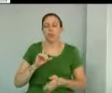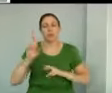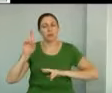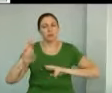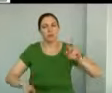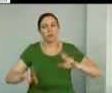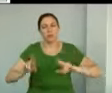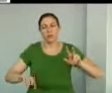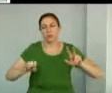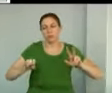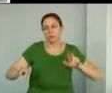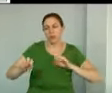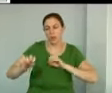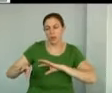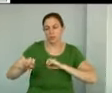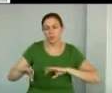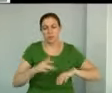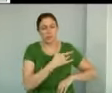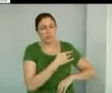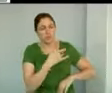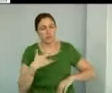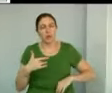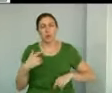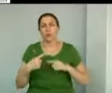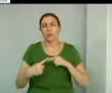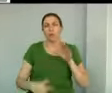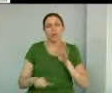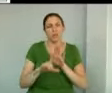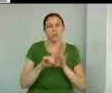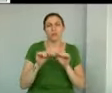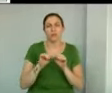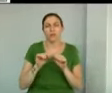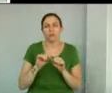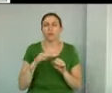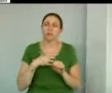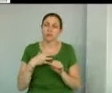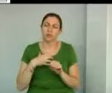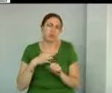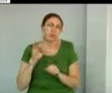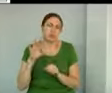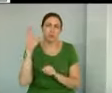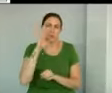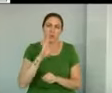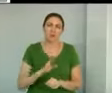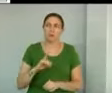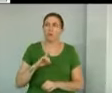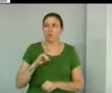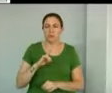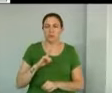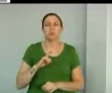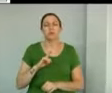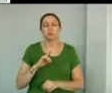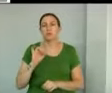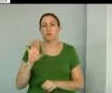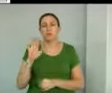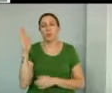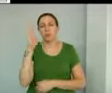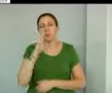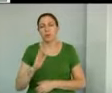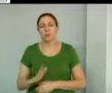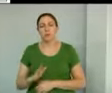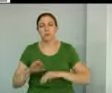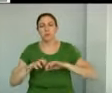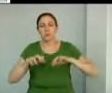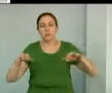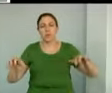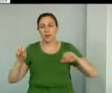impostos. Na verdade, a legislação foi feita dessa forma, acho que é só no Brasil que tem essa, que a receita de impostos é uma para a educação e